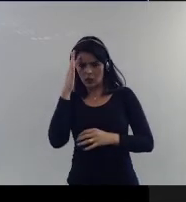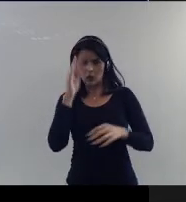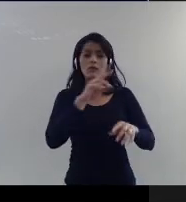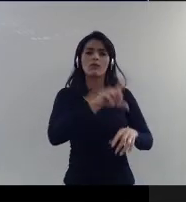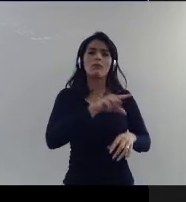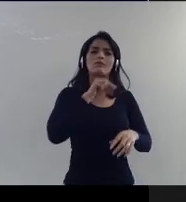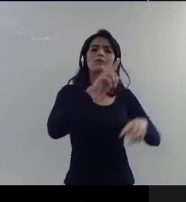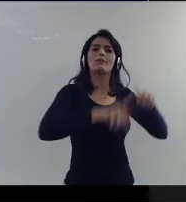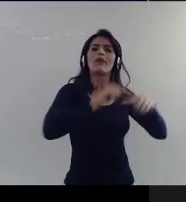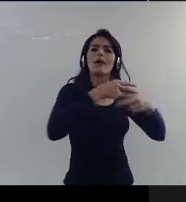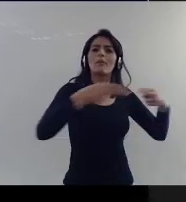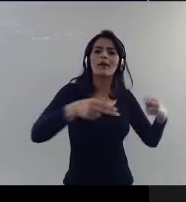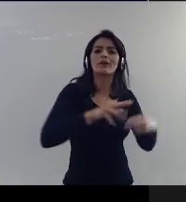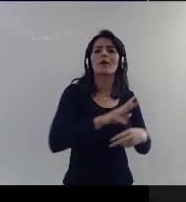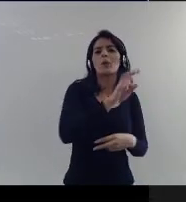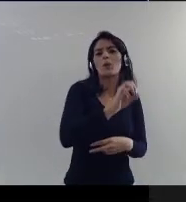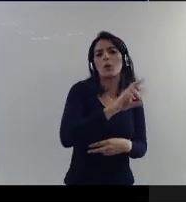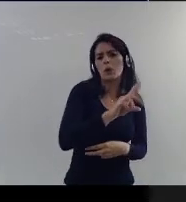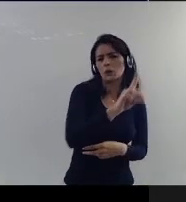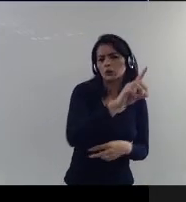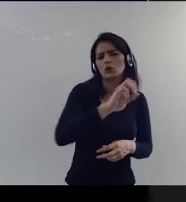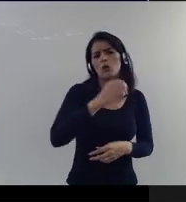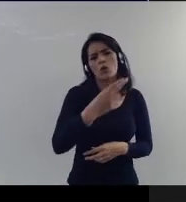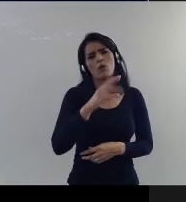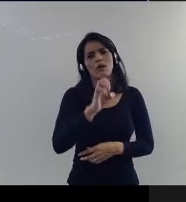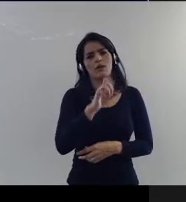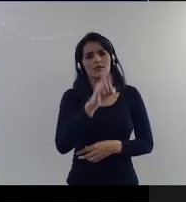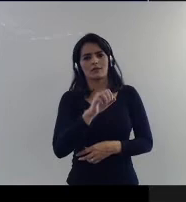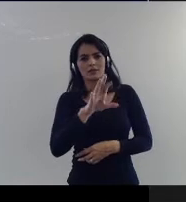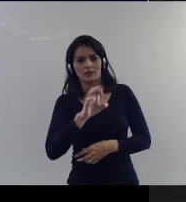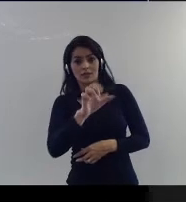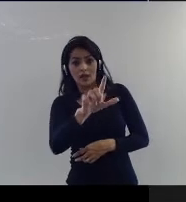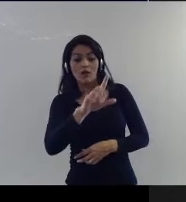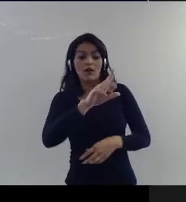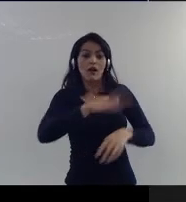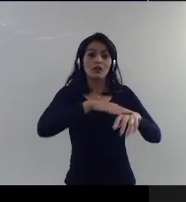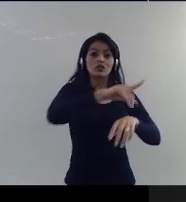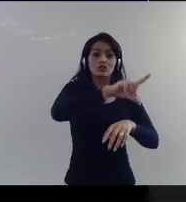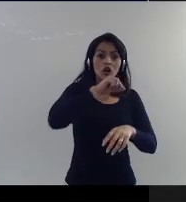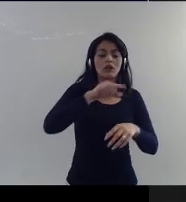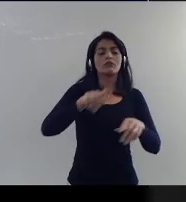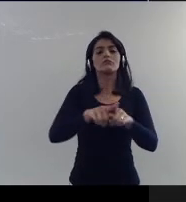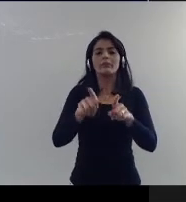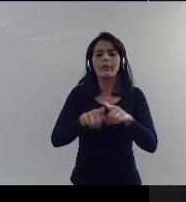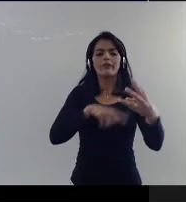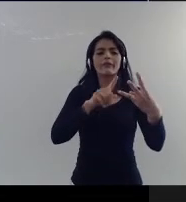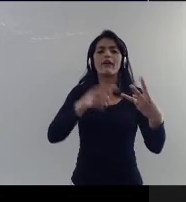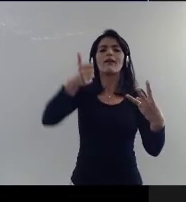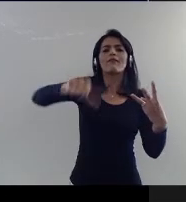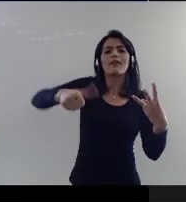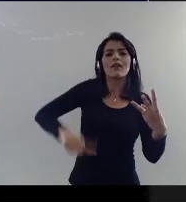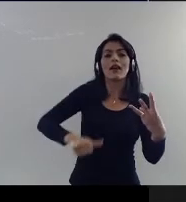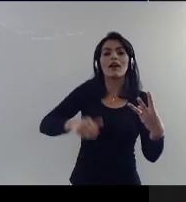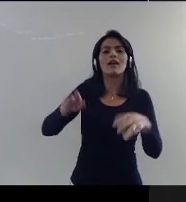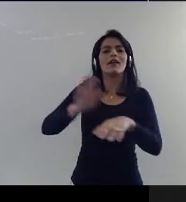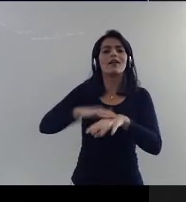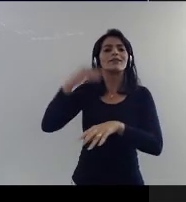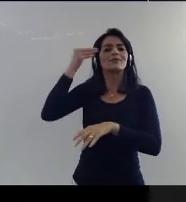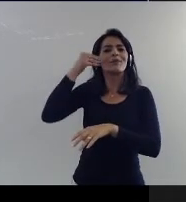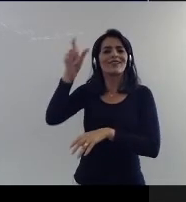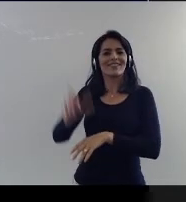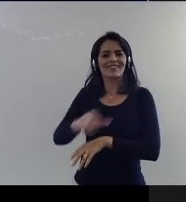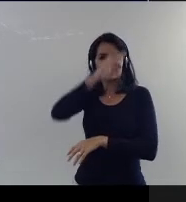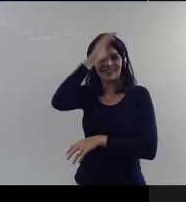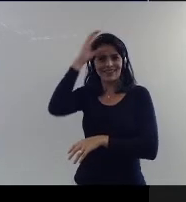dito. E na última camada aí, a experiência do cliente, o visual law, que é simplesmente dentro